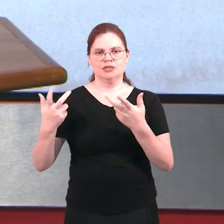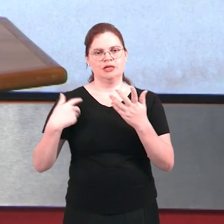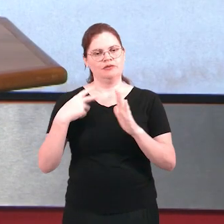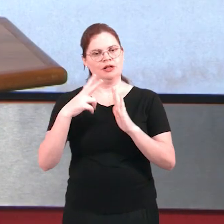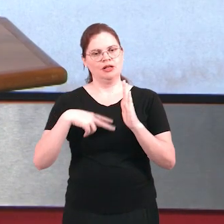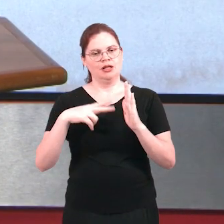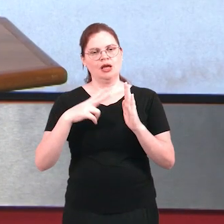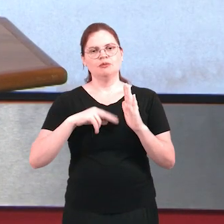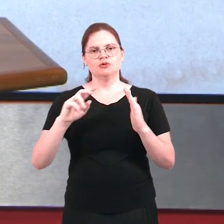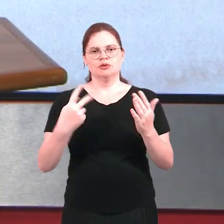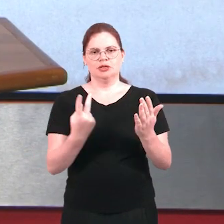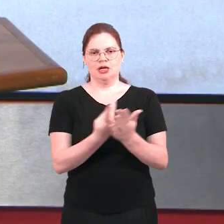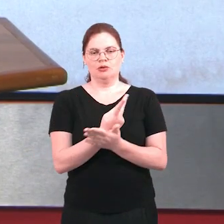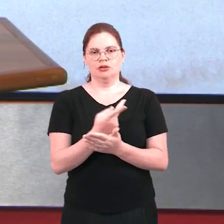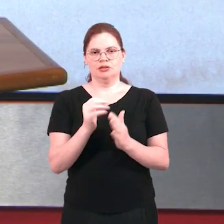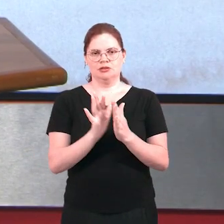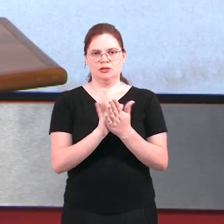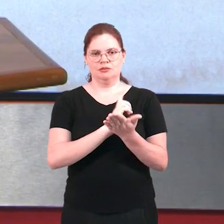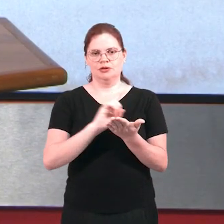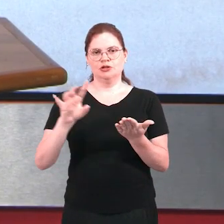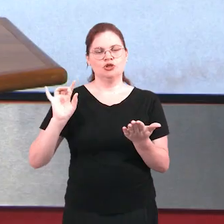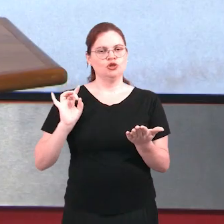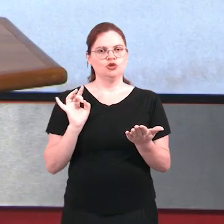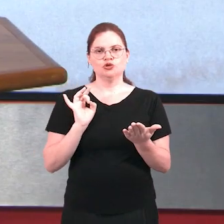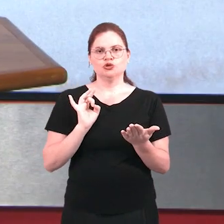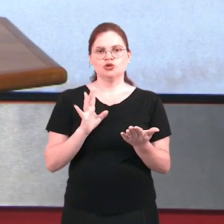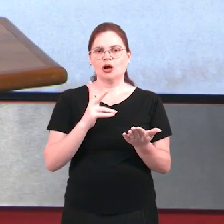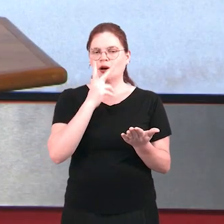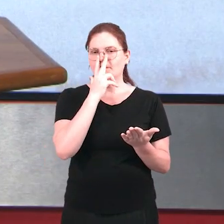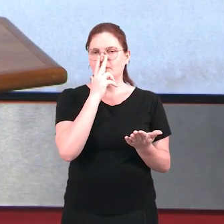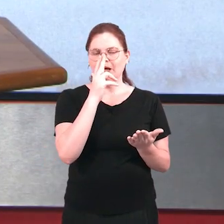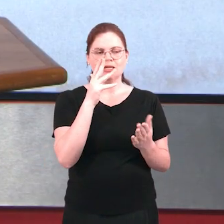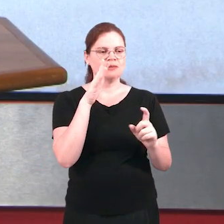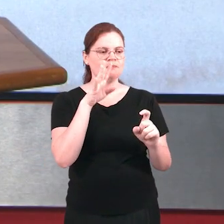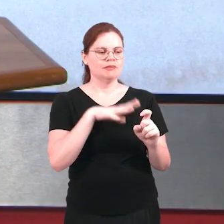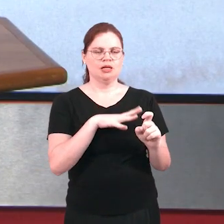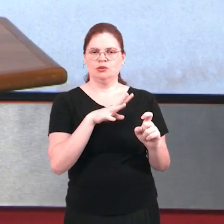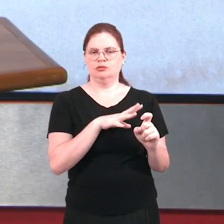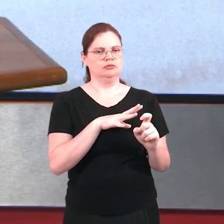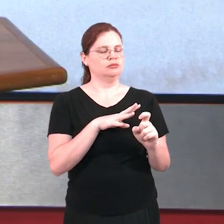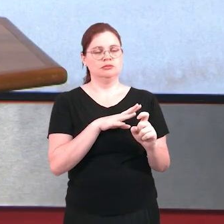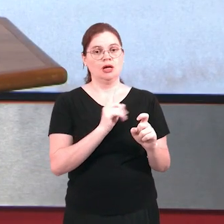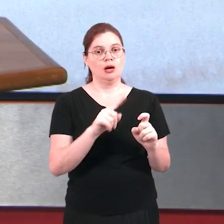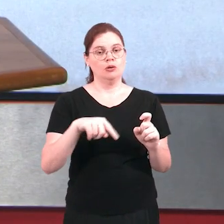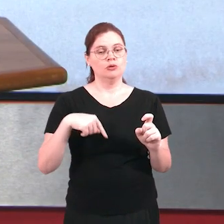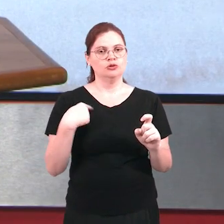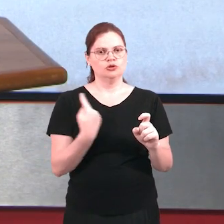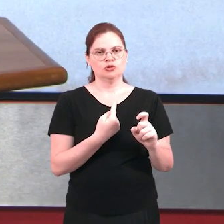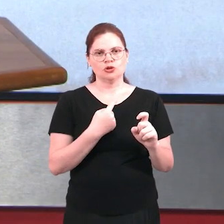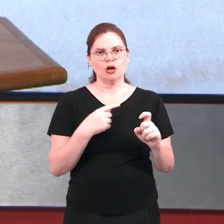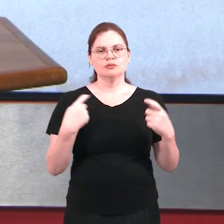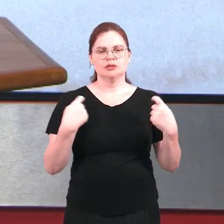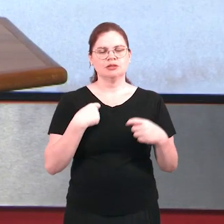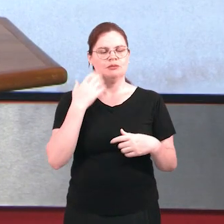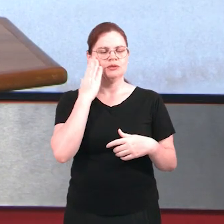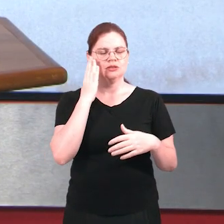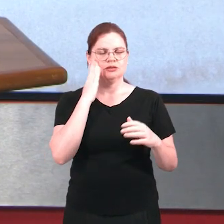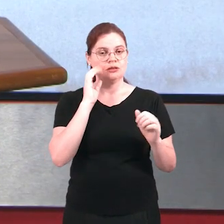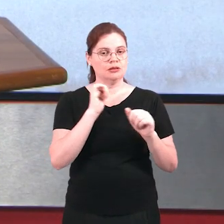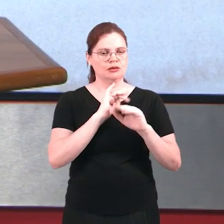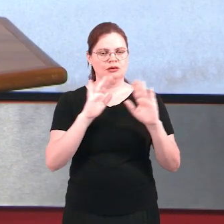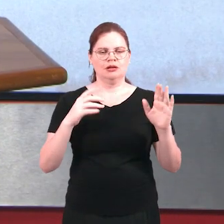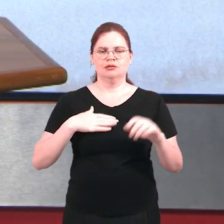bíblicos não podem ser levianamente admitidos como mitos, simples alegorias